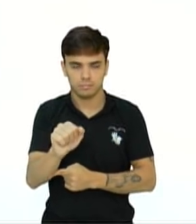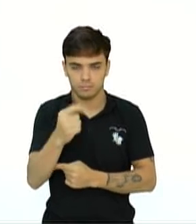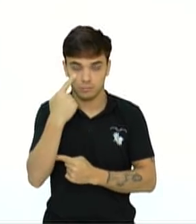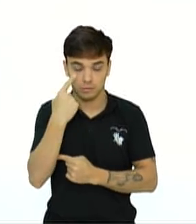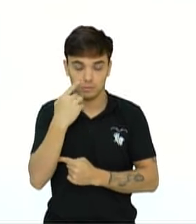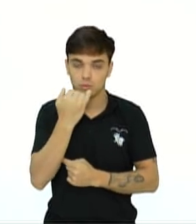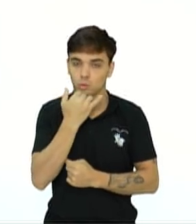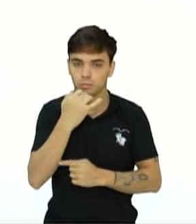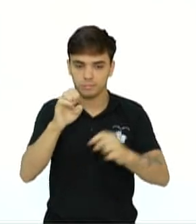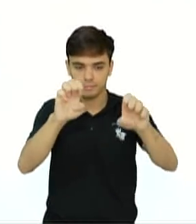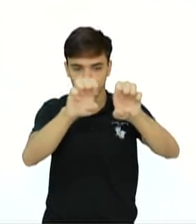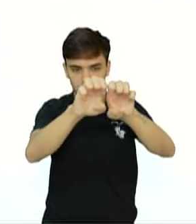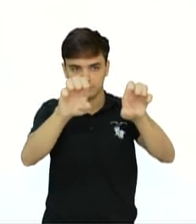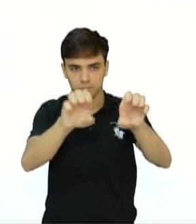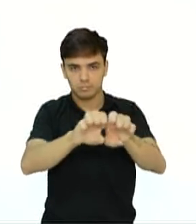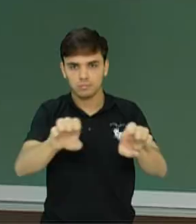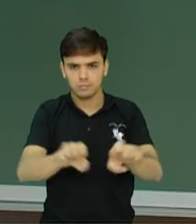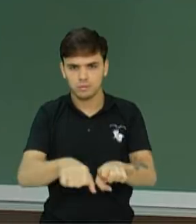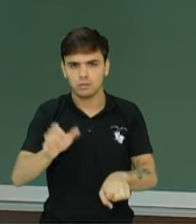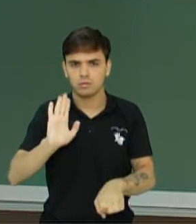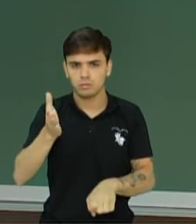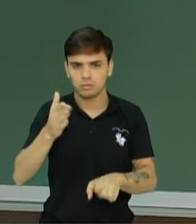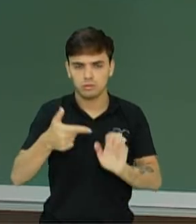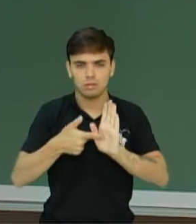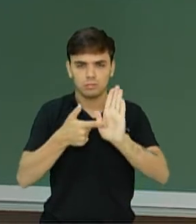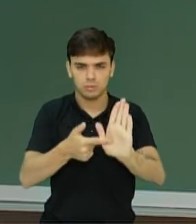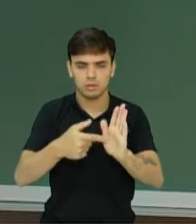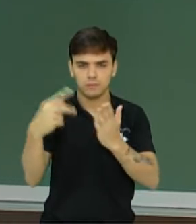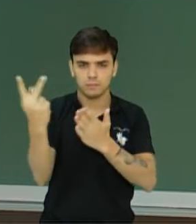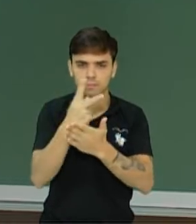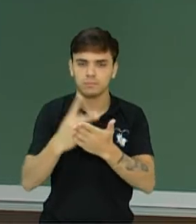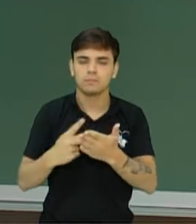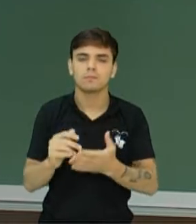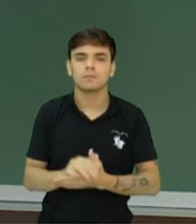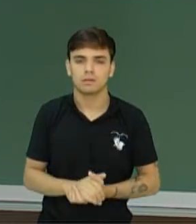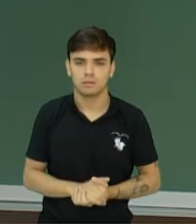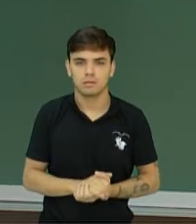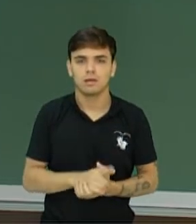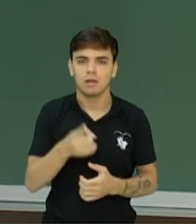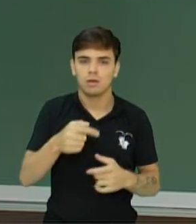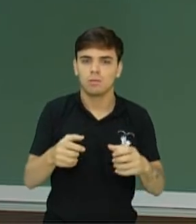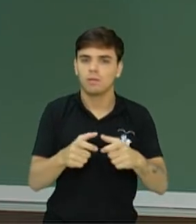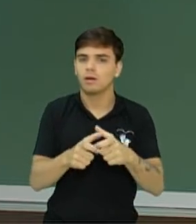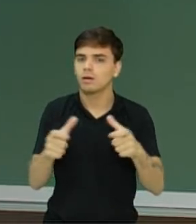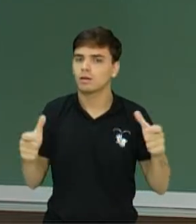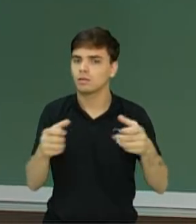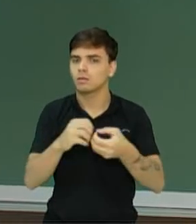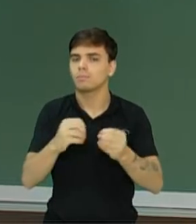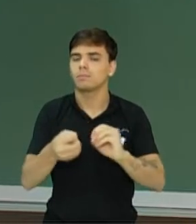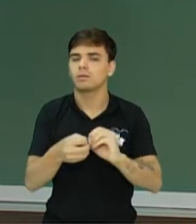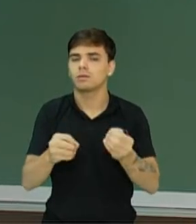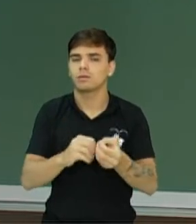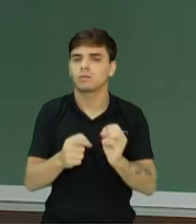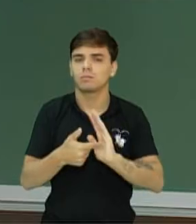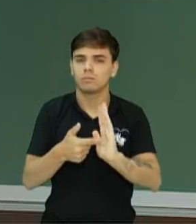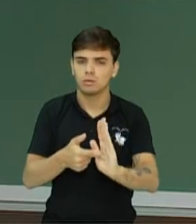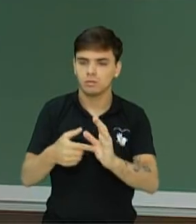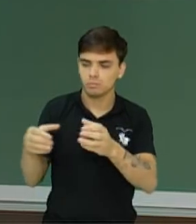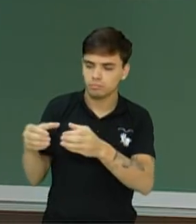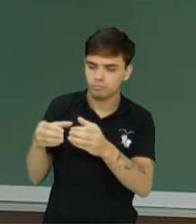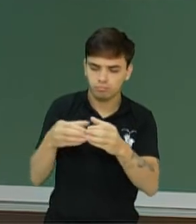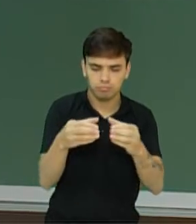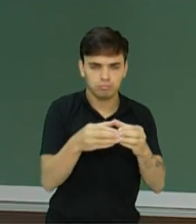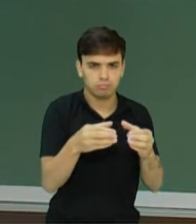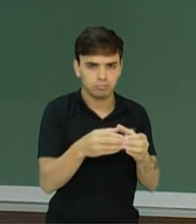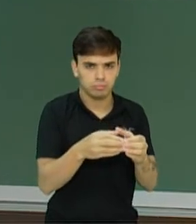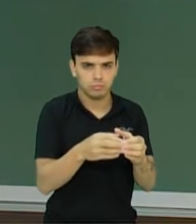Estrutura do DNA. Lembra os que eu desenhei ali? Ó? Vamos repetir aqui. Ó. O DNA é uma grande molécula formada por pequenas unidades